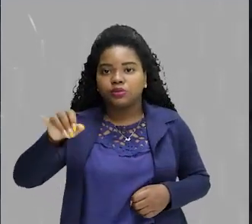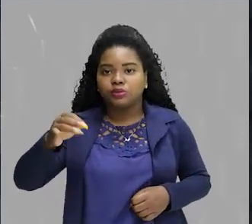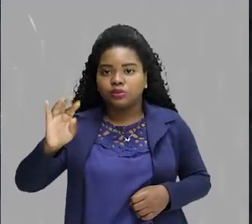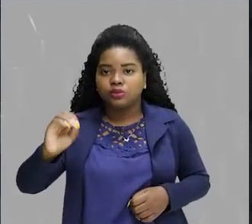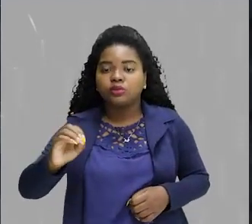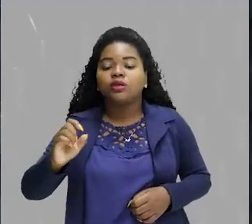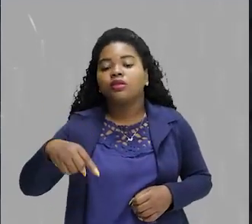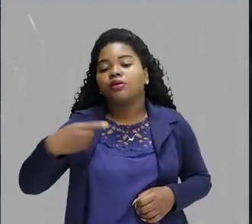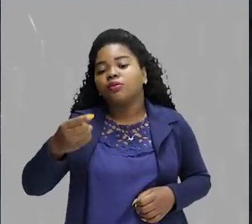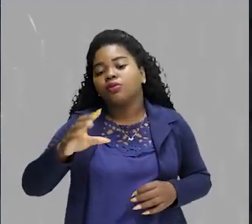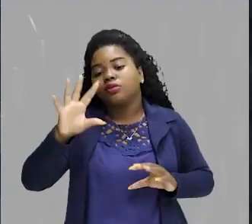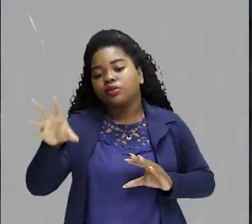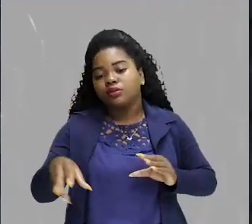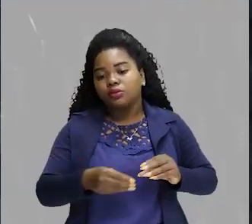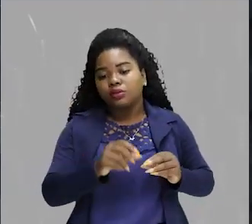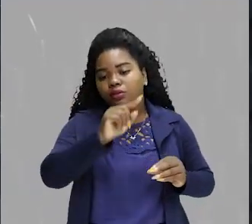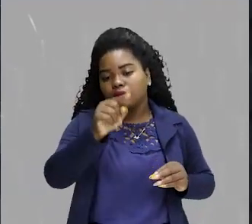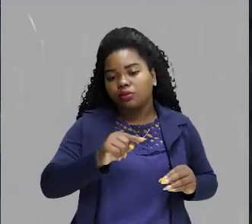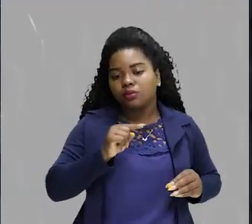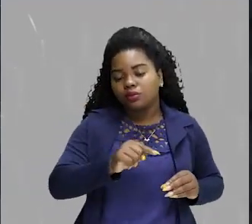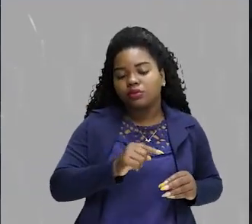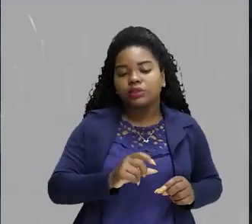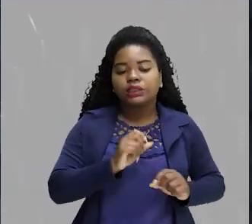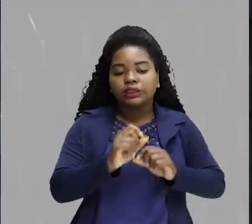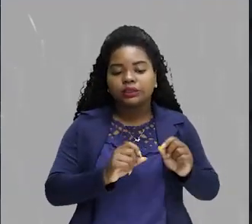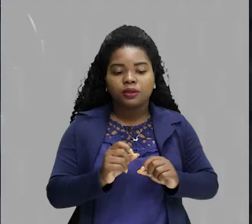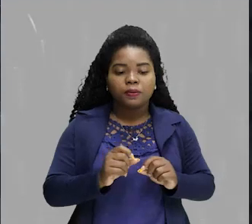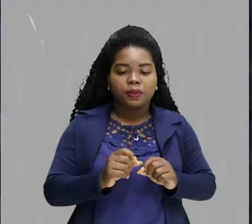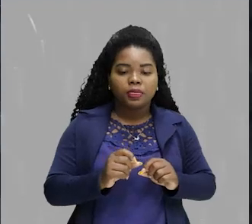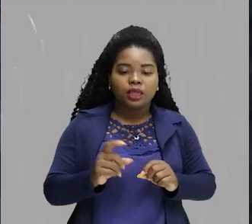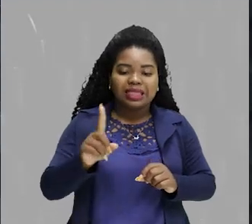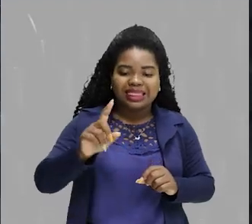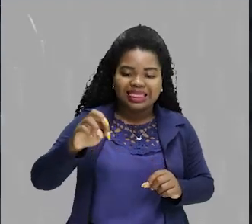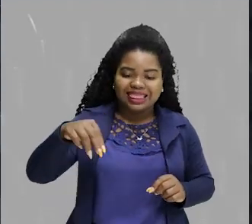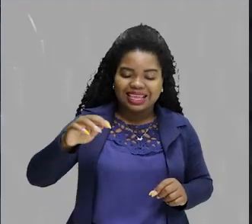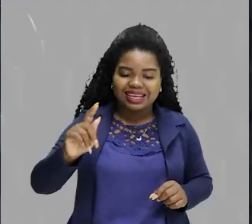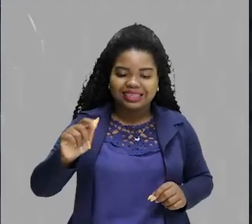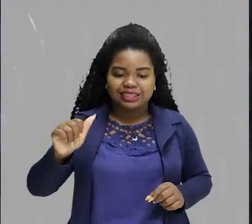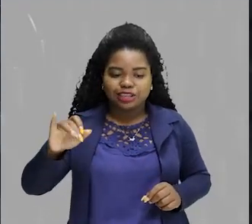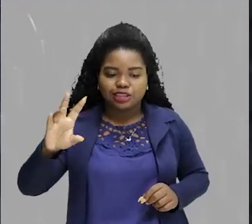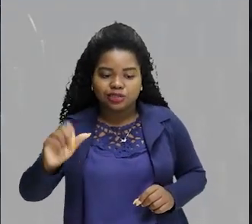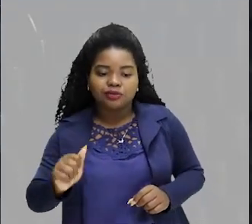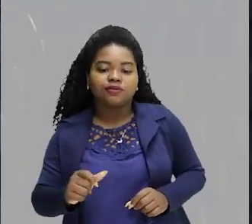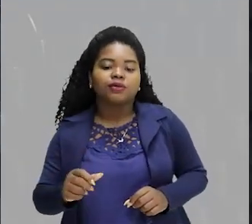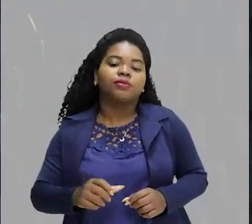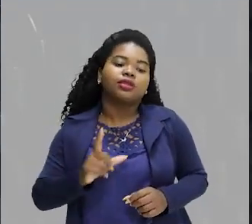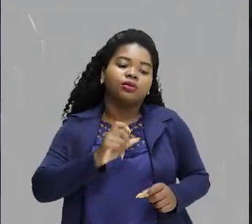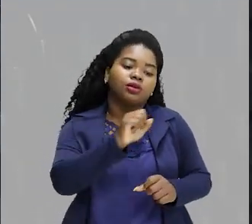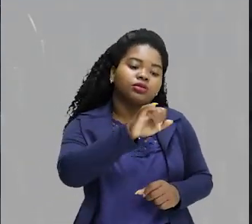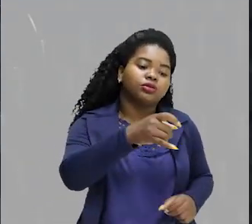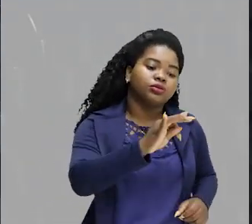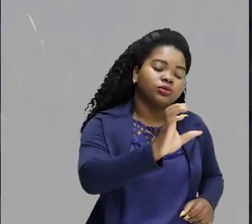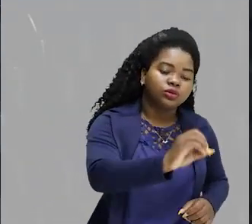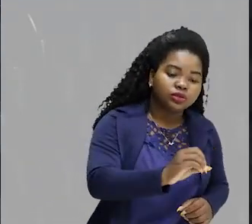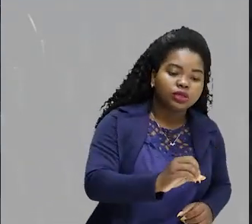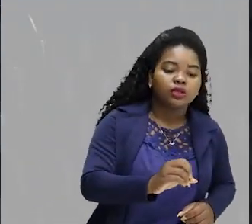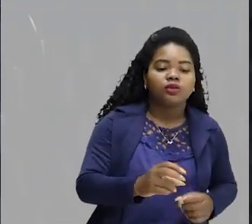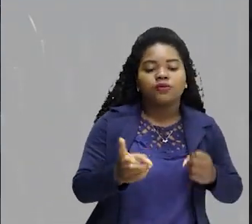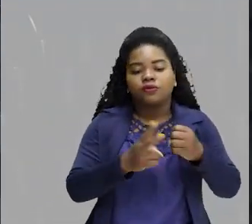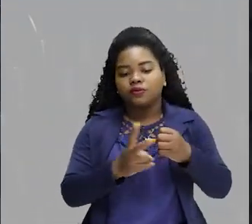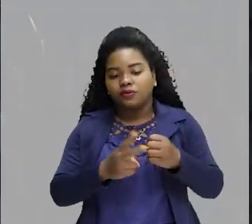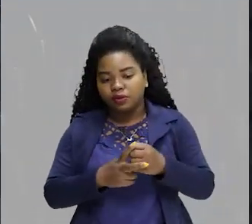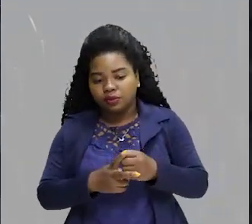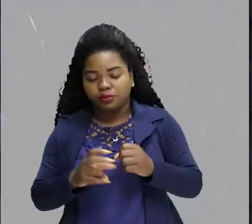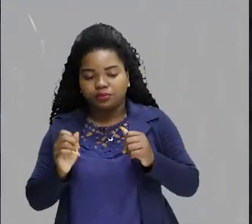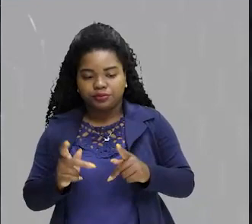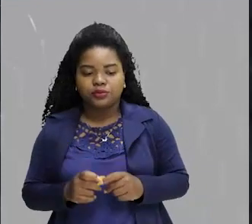o complemento e o ponto de interrogação. E na forma negativa, eu começo com o sujeito, o verbo e o não contraído. Qual